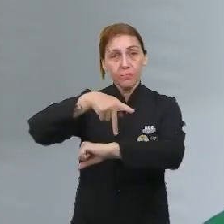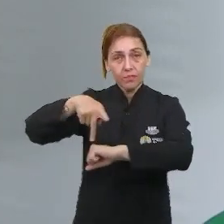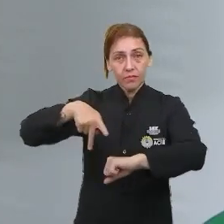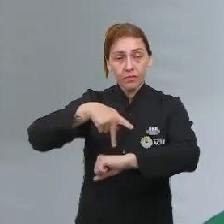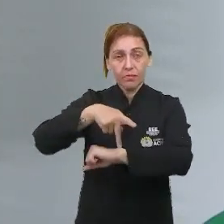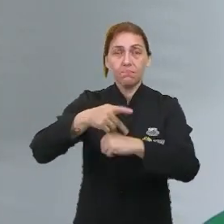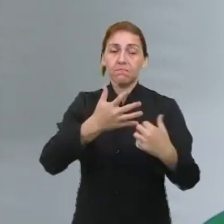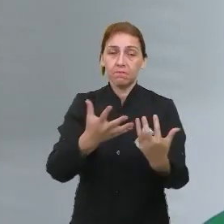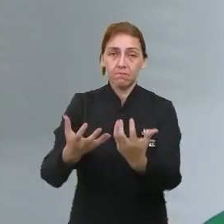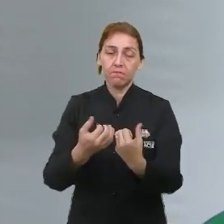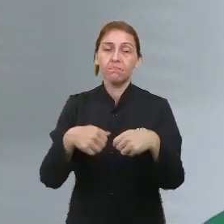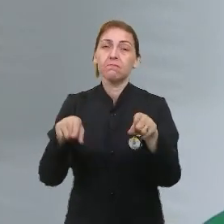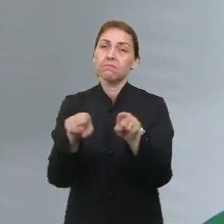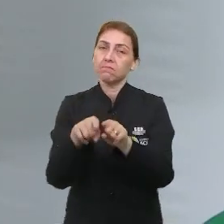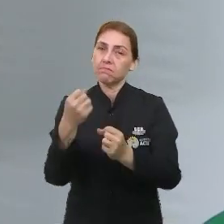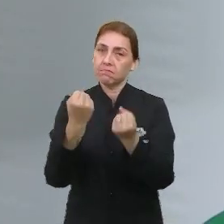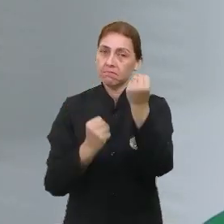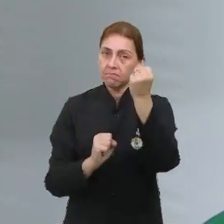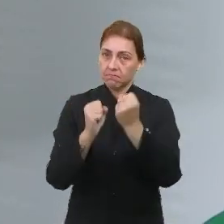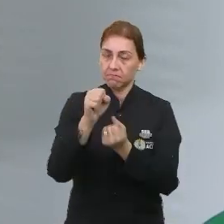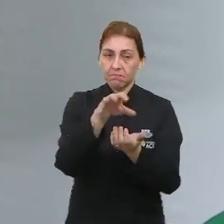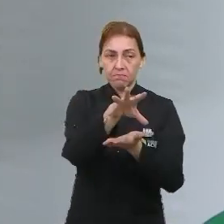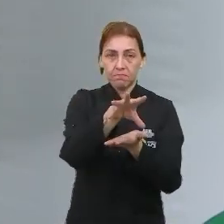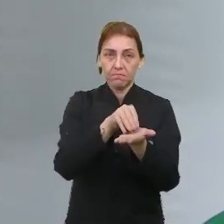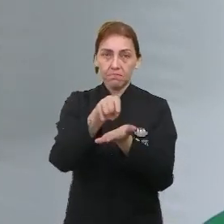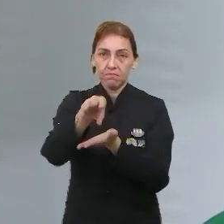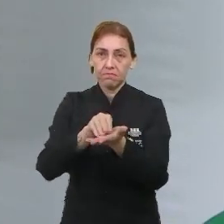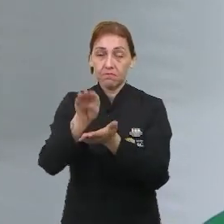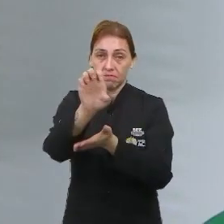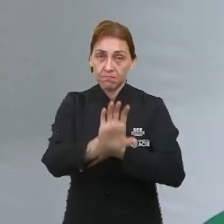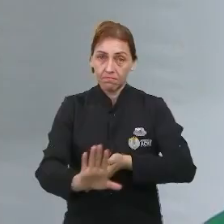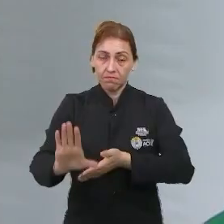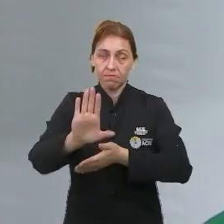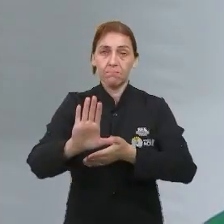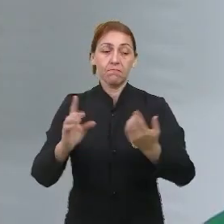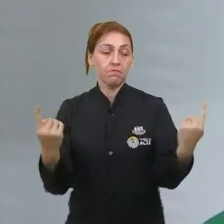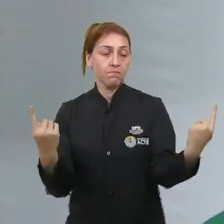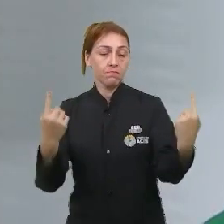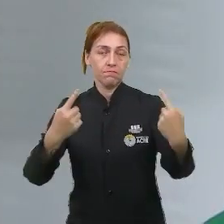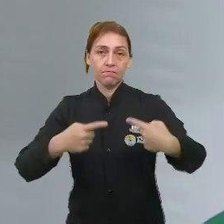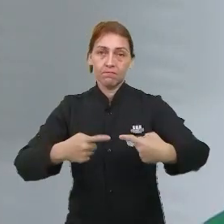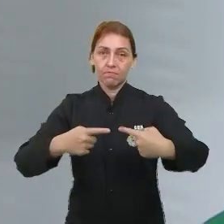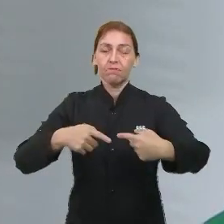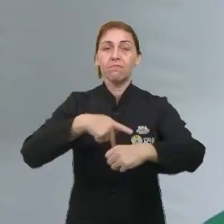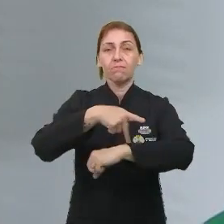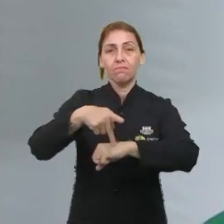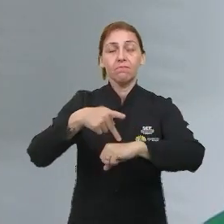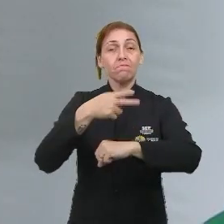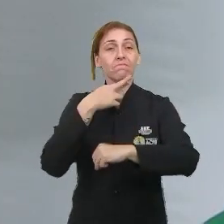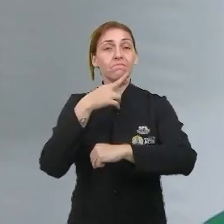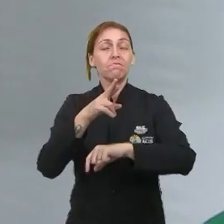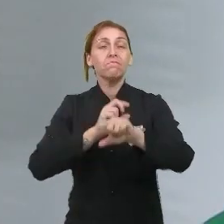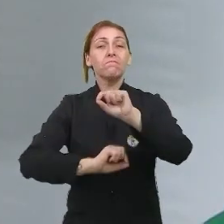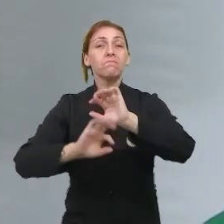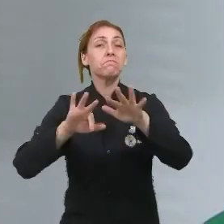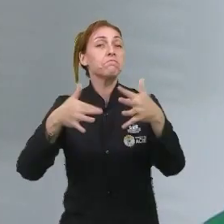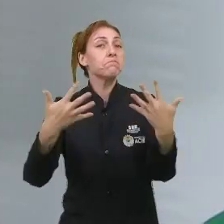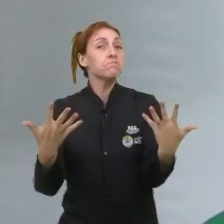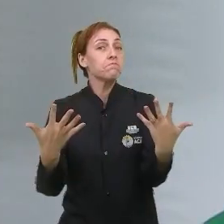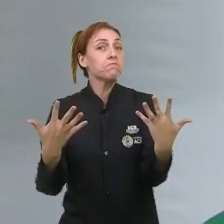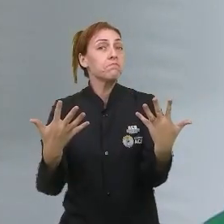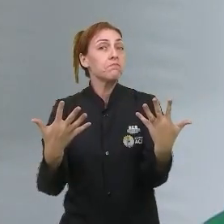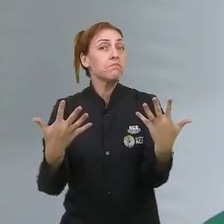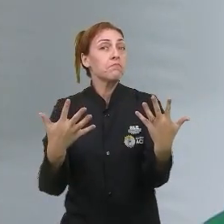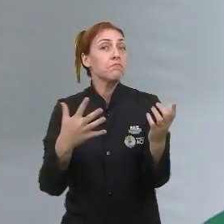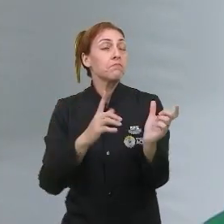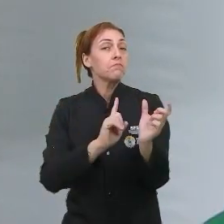se tornar industrializadas também na Europa. E essas nações vão rivalizar entre si. E o resultado? Qual é o resultado? Qual